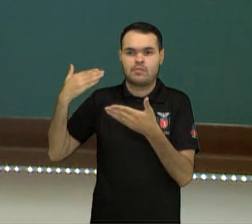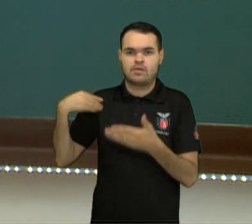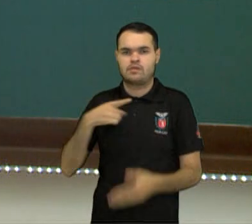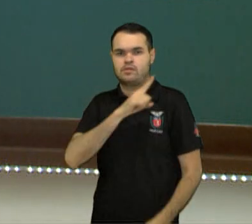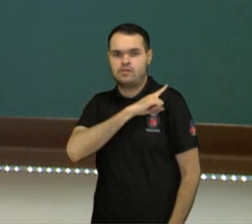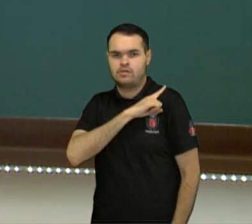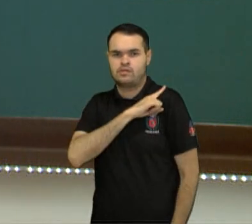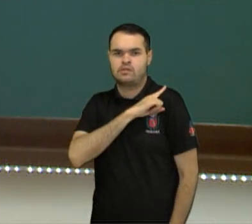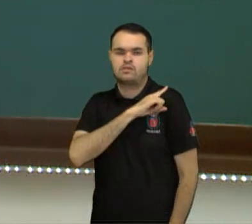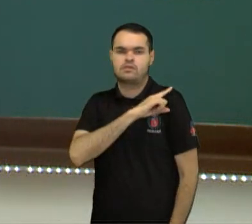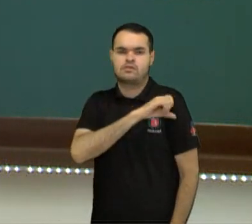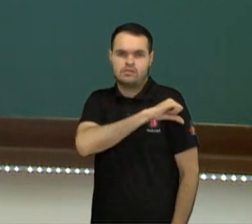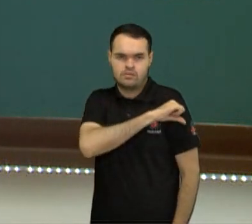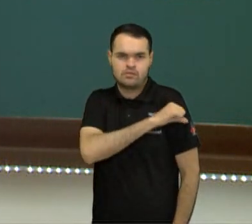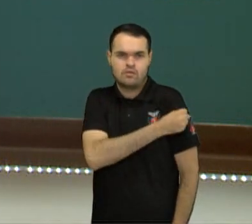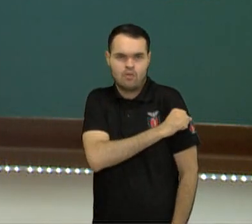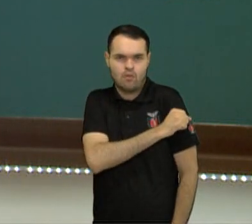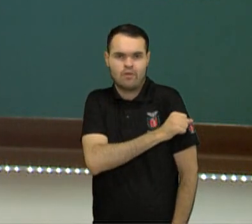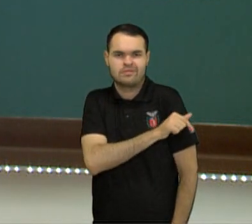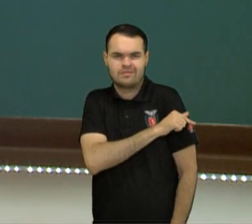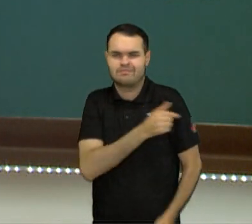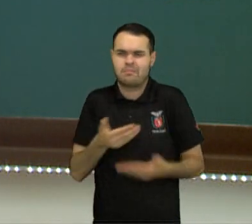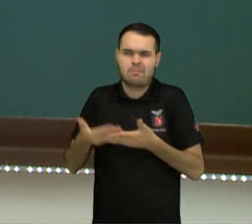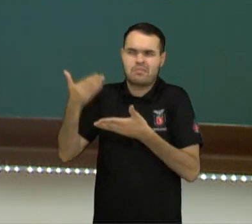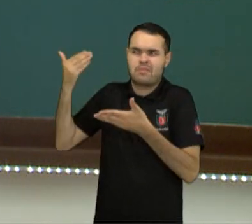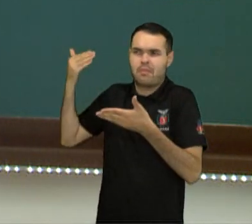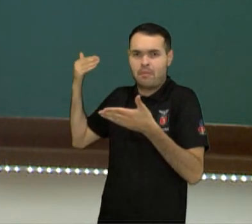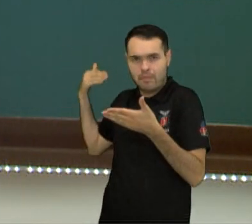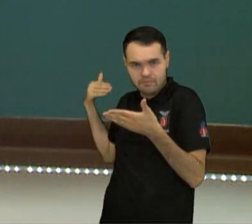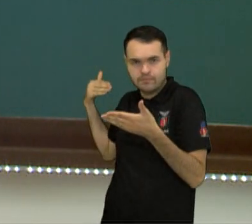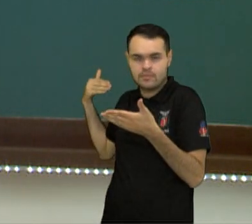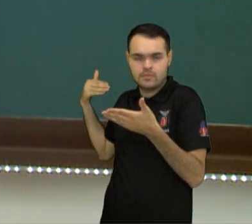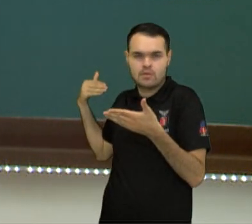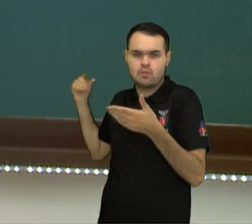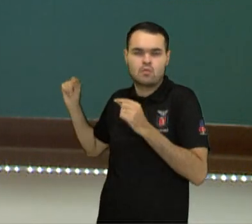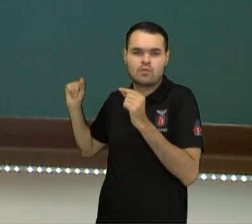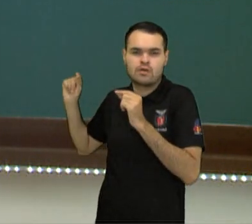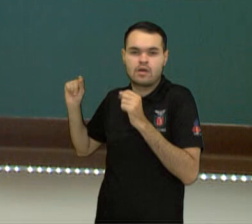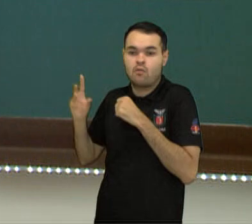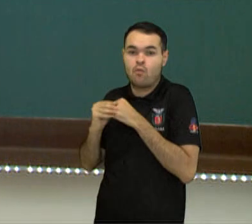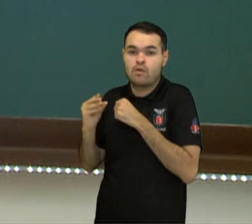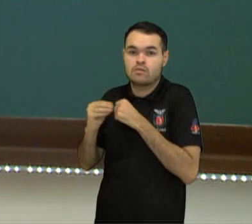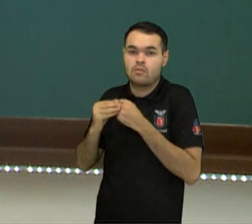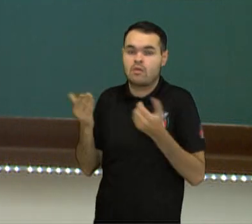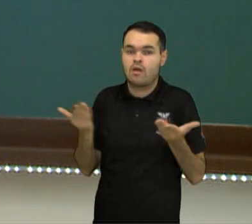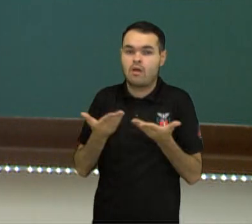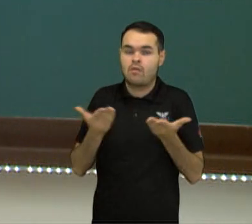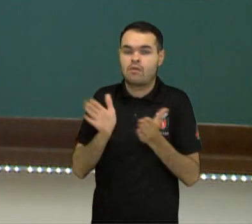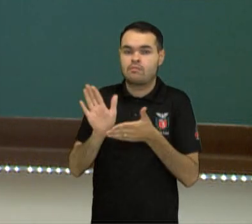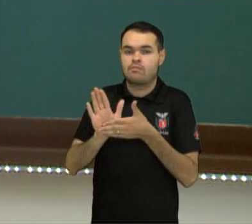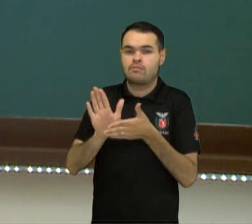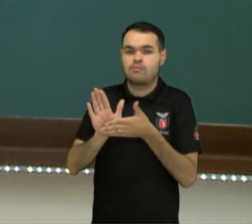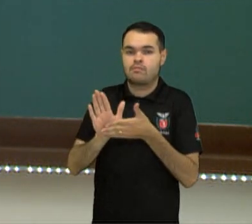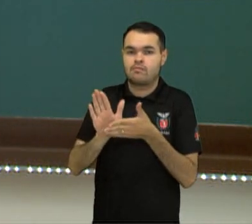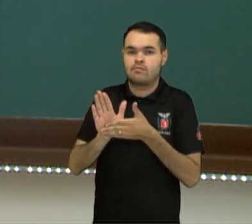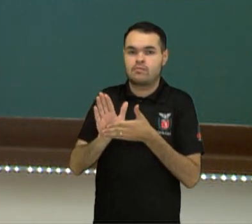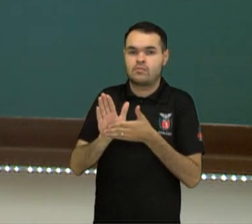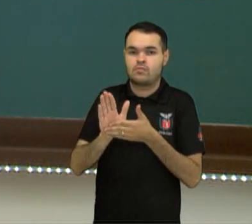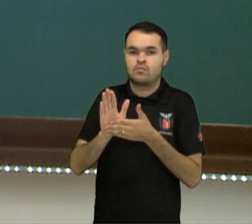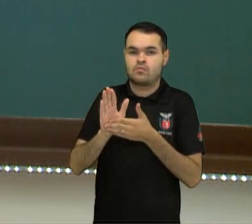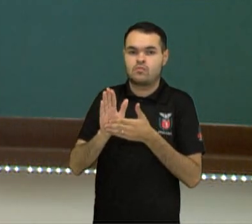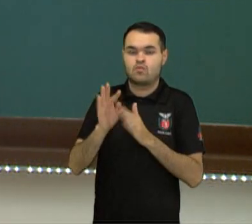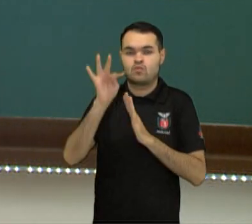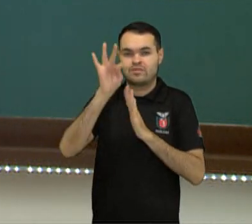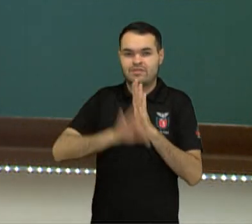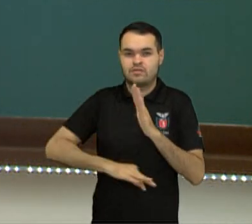você já estudou, o teu conhecimento do idioma que você tem. O que eu quero que vocês façam? Aqui está a primeira parte do texto, eu dividi em